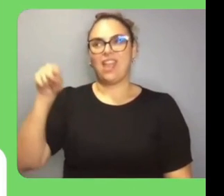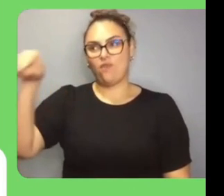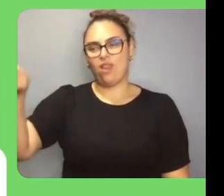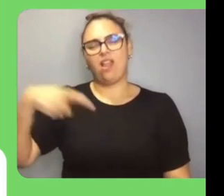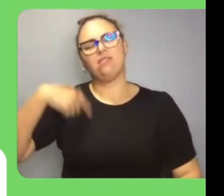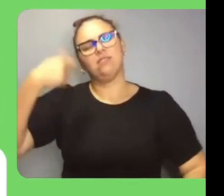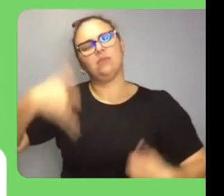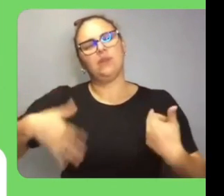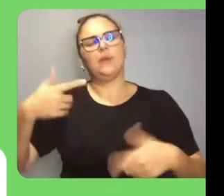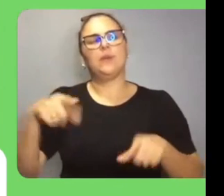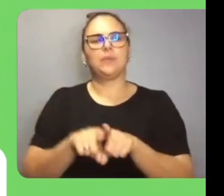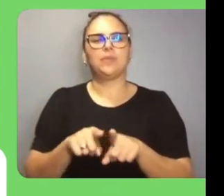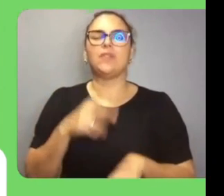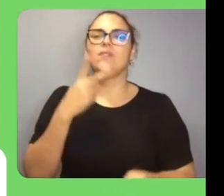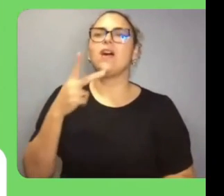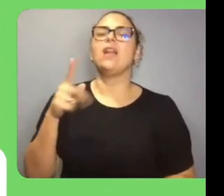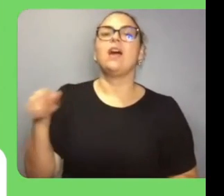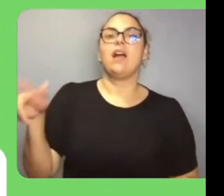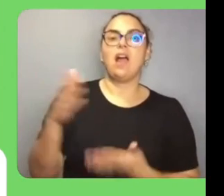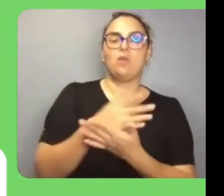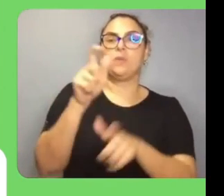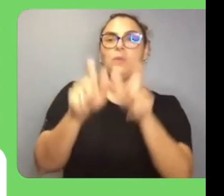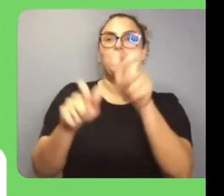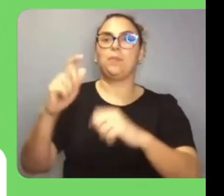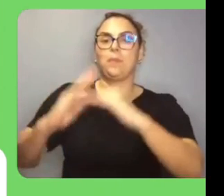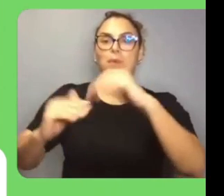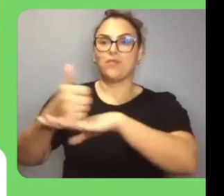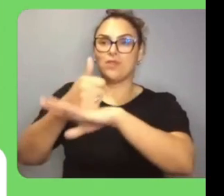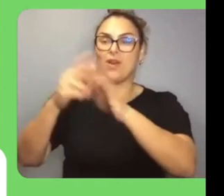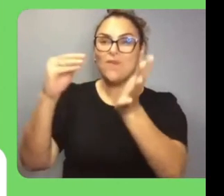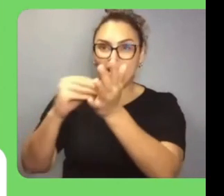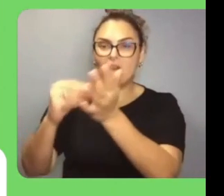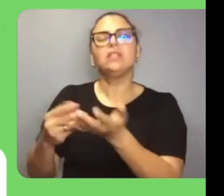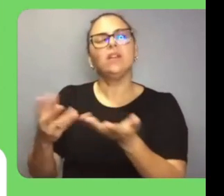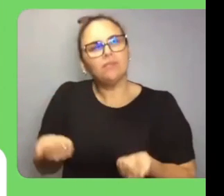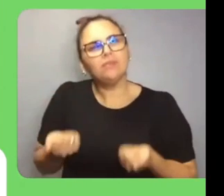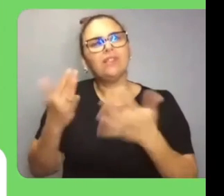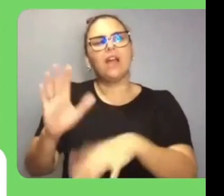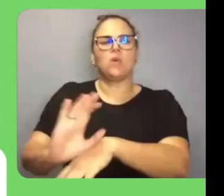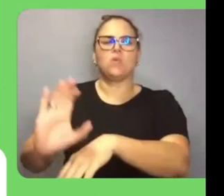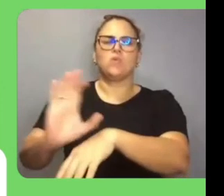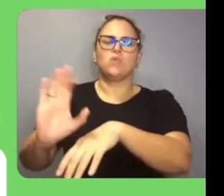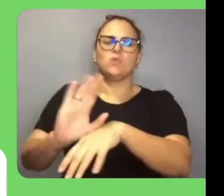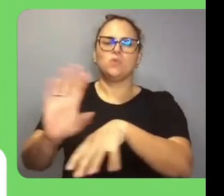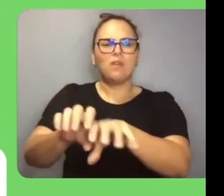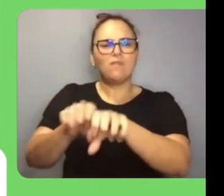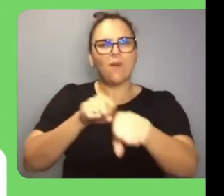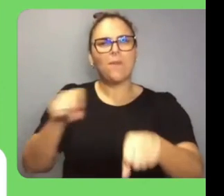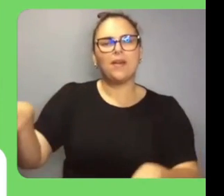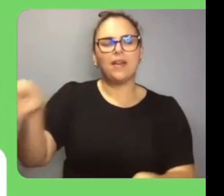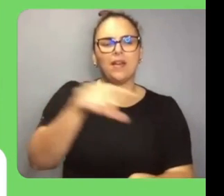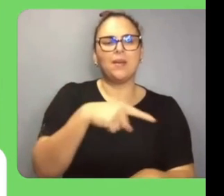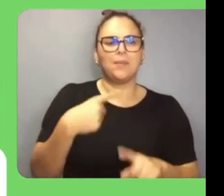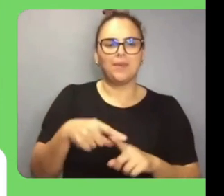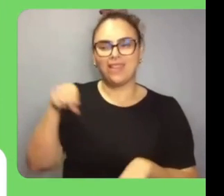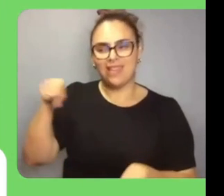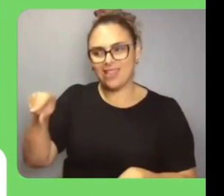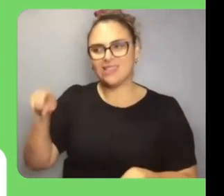A gente fala de uma ausência de profissionais, então vamos formar esses profissionais. Então, acho que o Narrativas Periféricas é uma coisa muito bonita, porque a